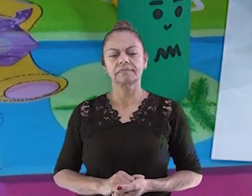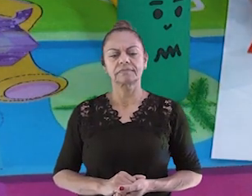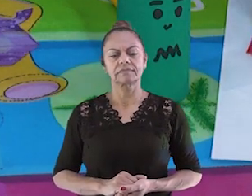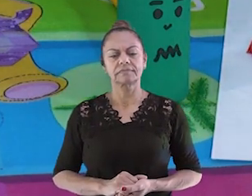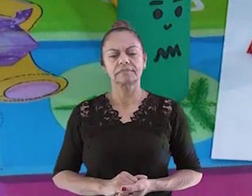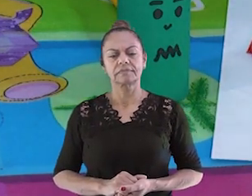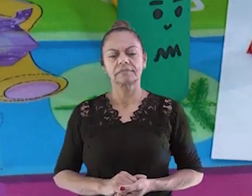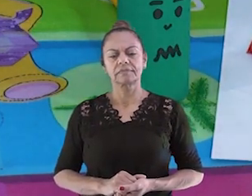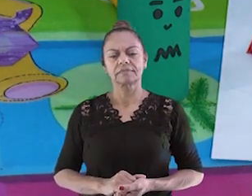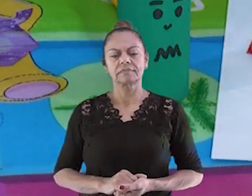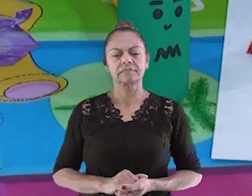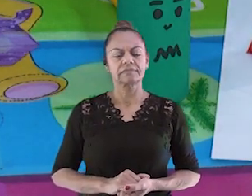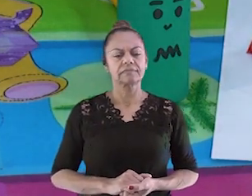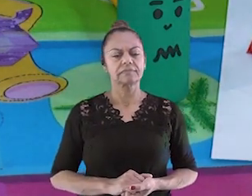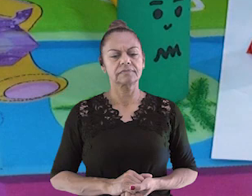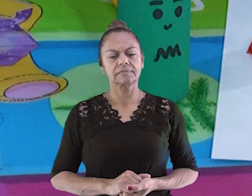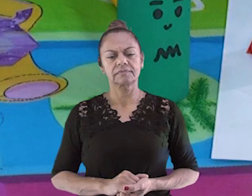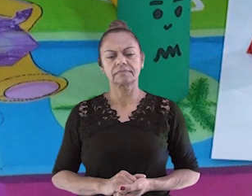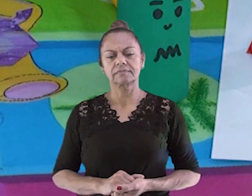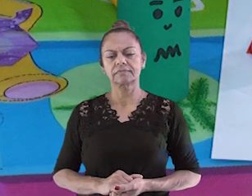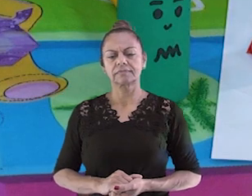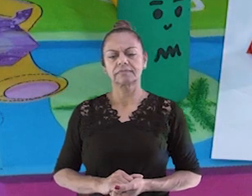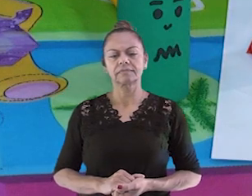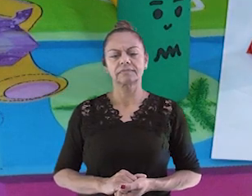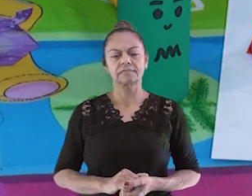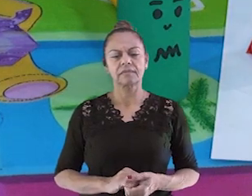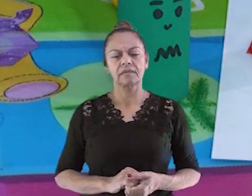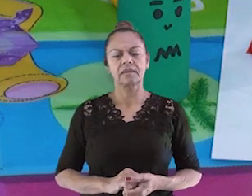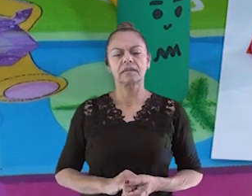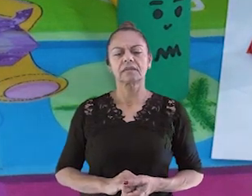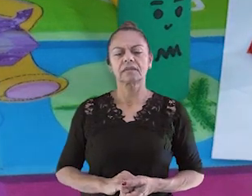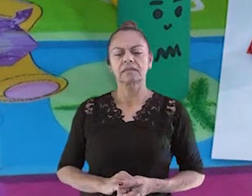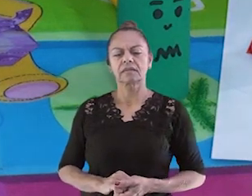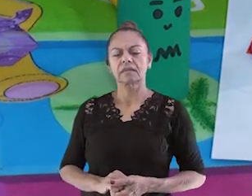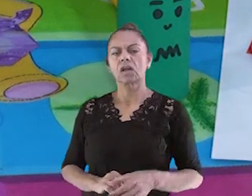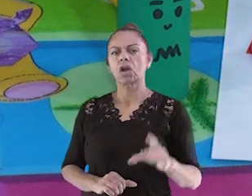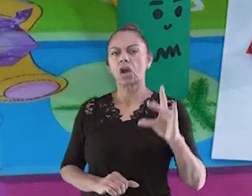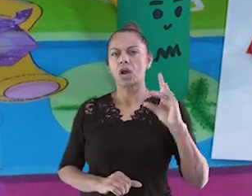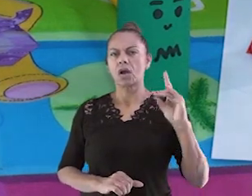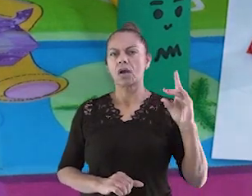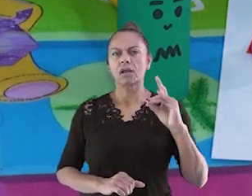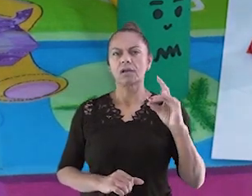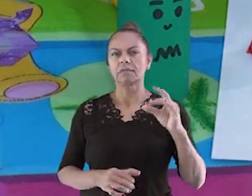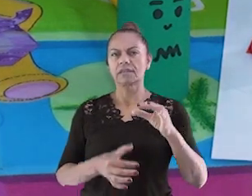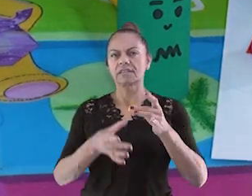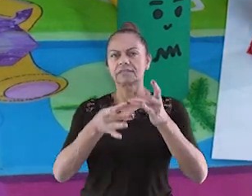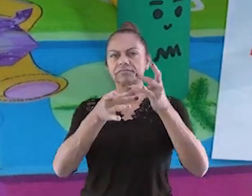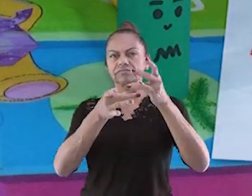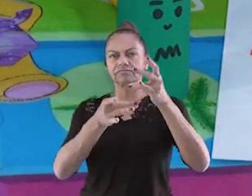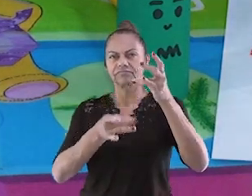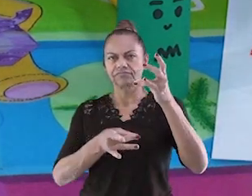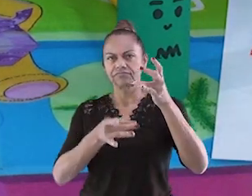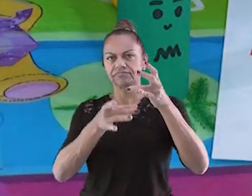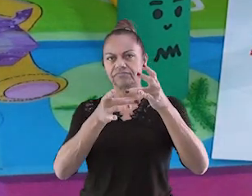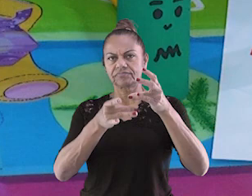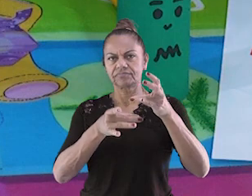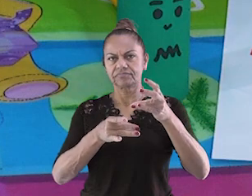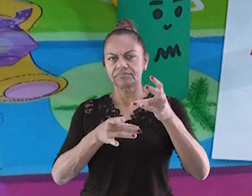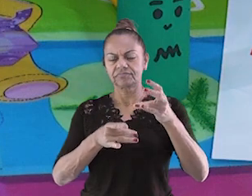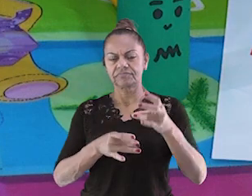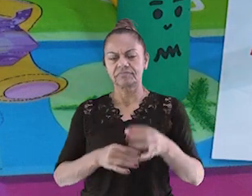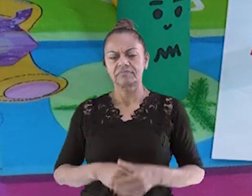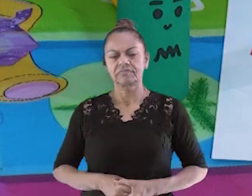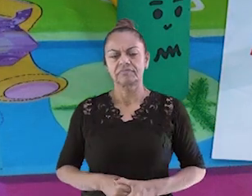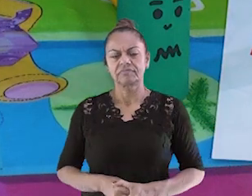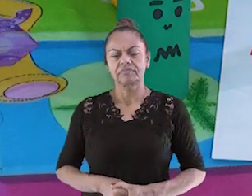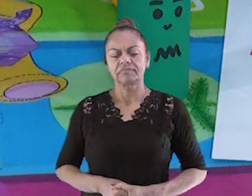Recorta para sobrar o que sobra. Vamos passar cola para unir as duas